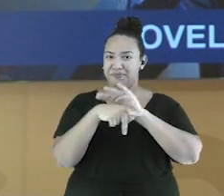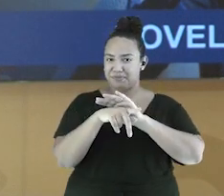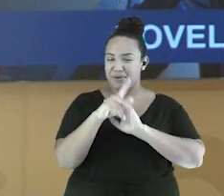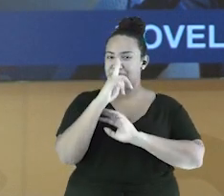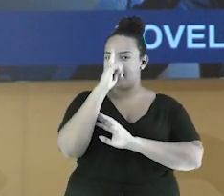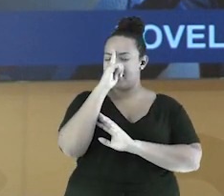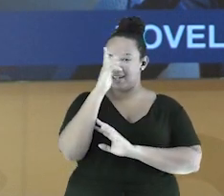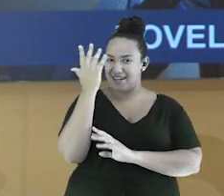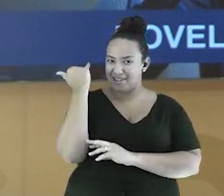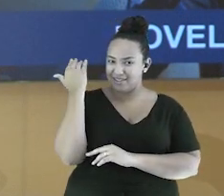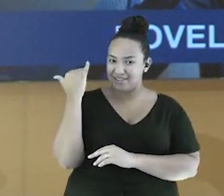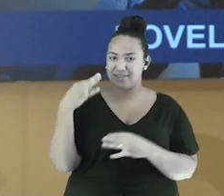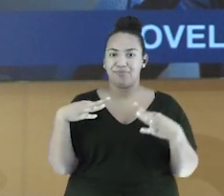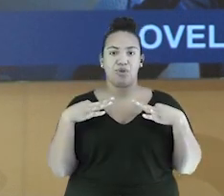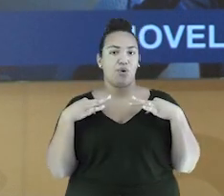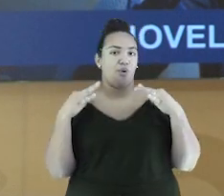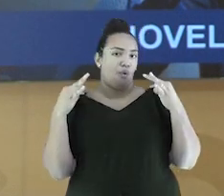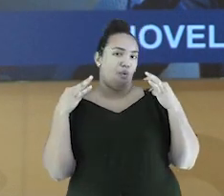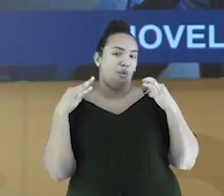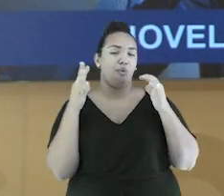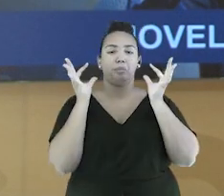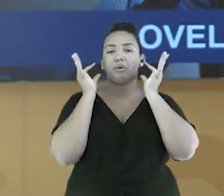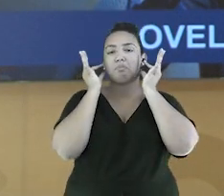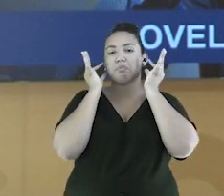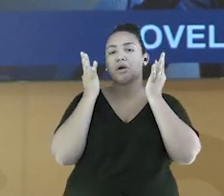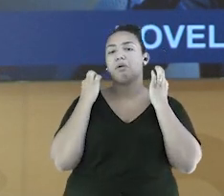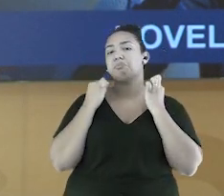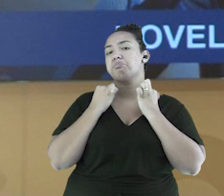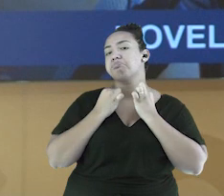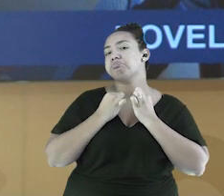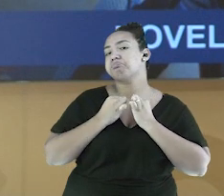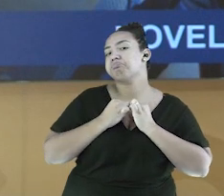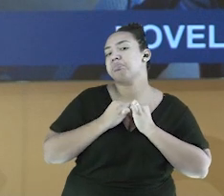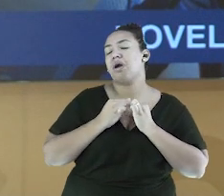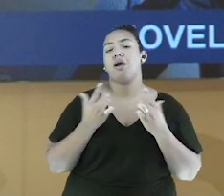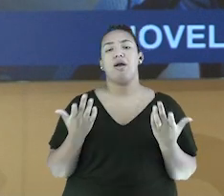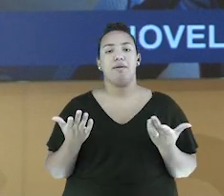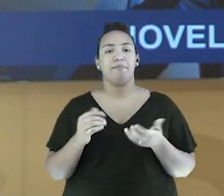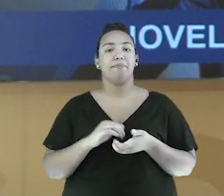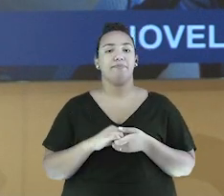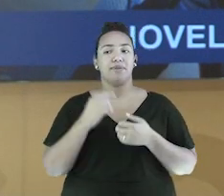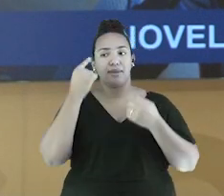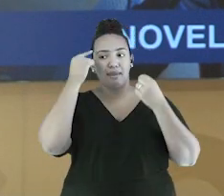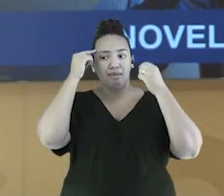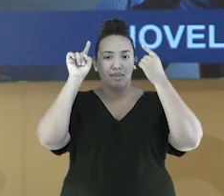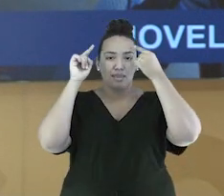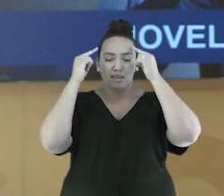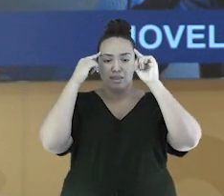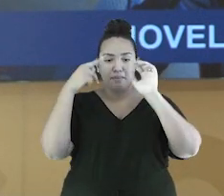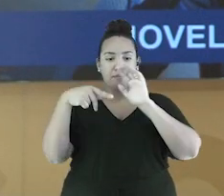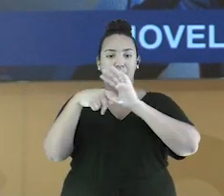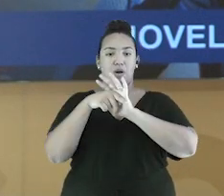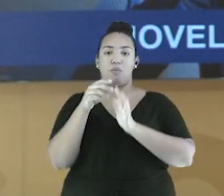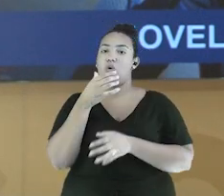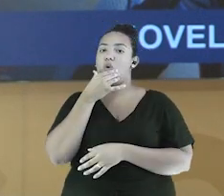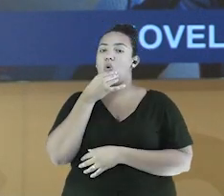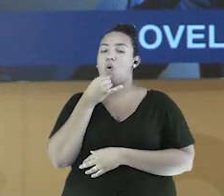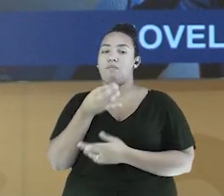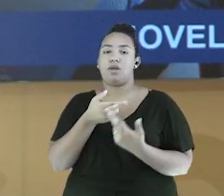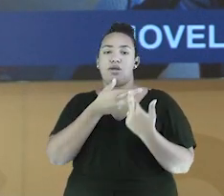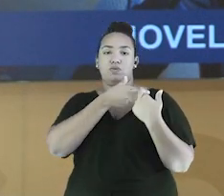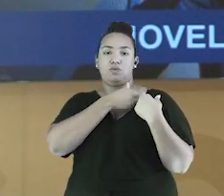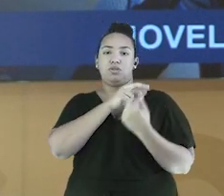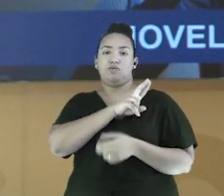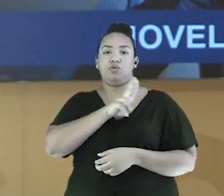Grécia. As roupas, acessórios, adereços são pensados e criados por um figurinista, que é